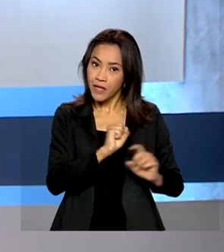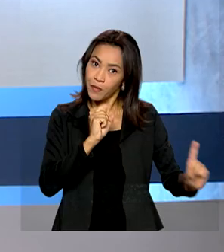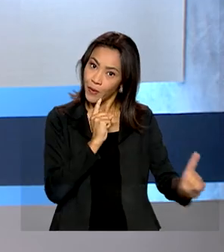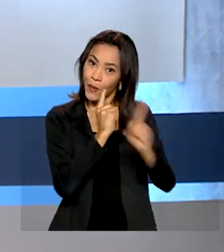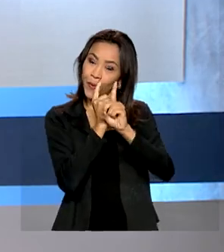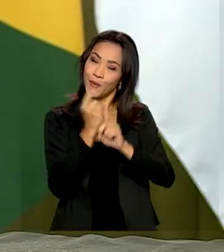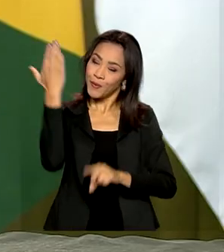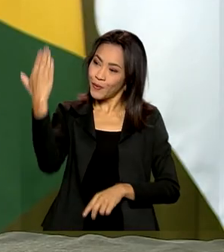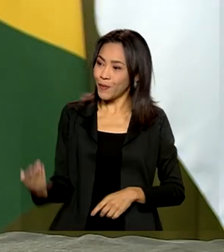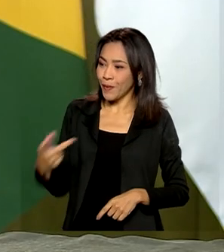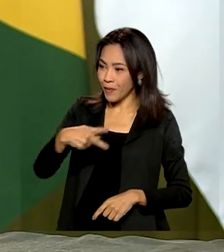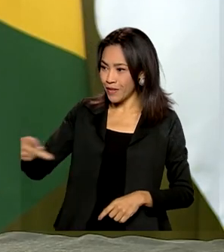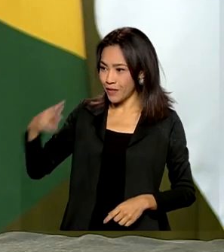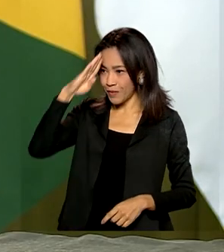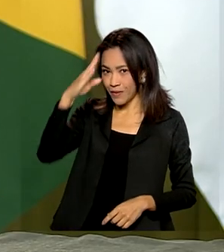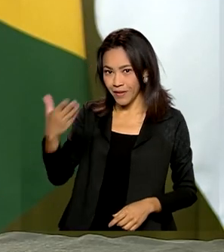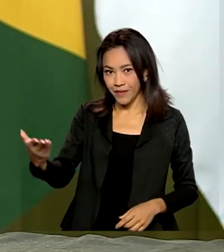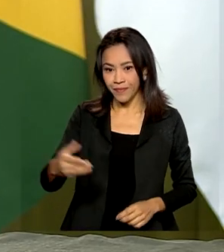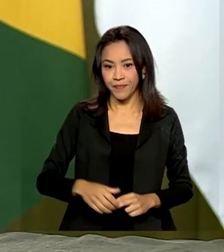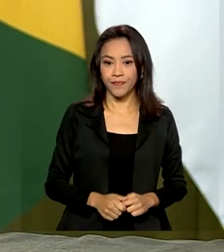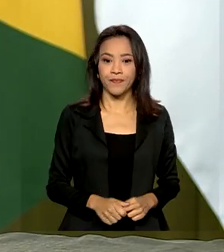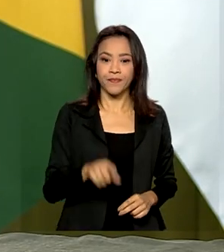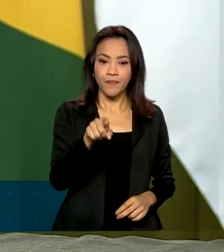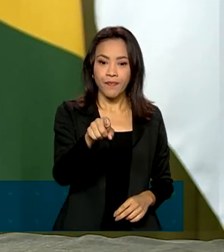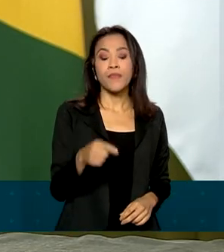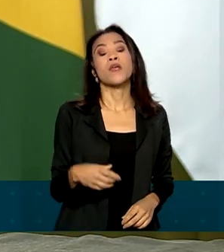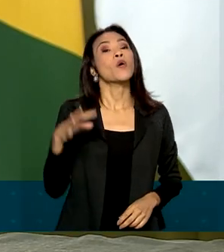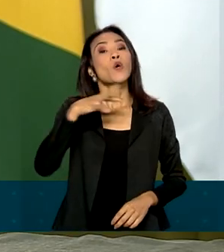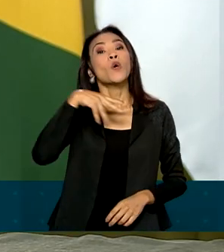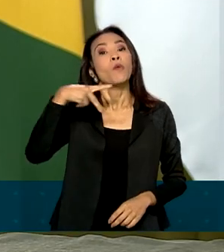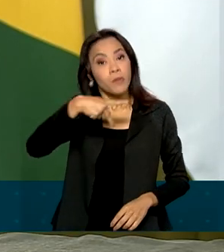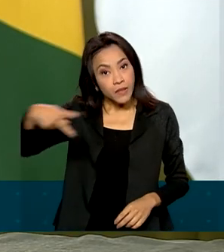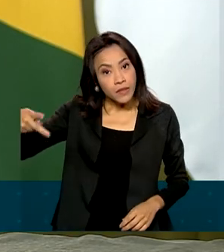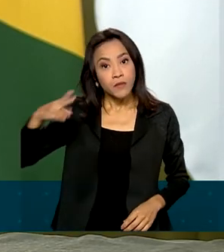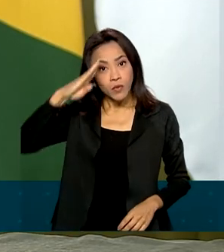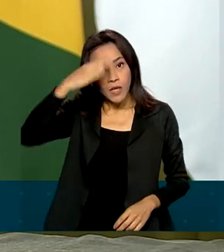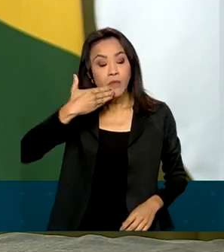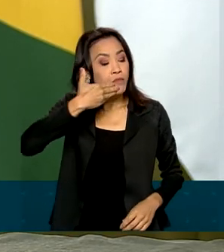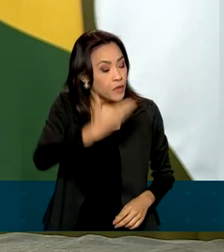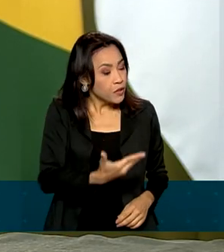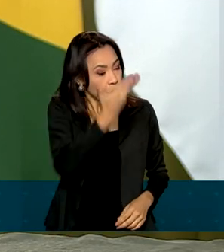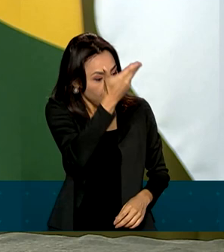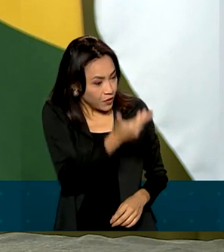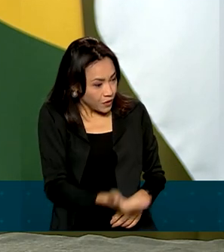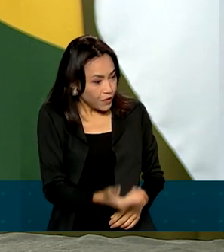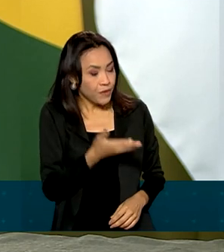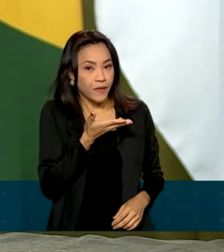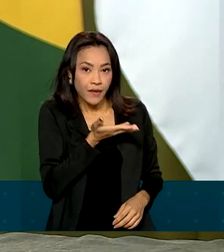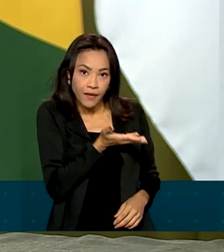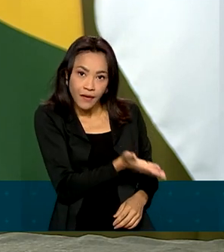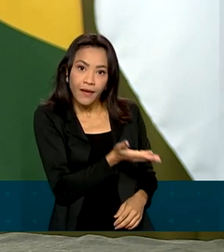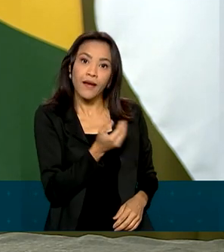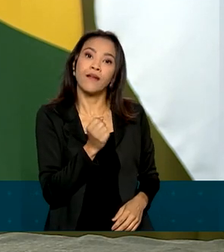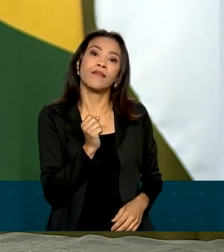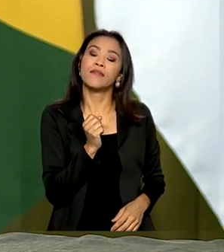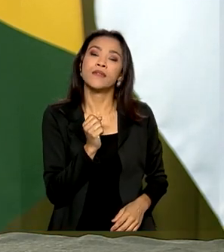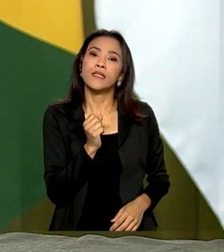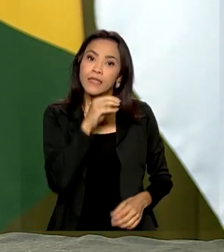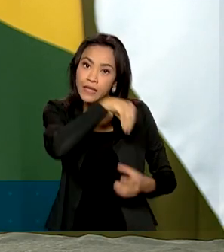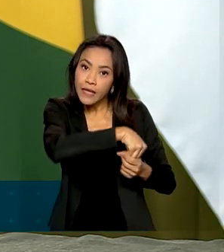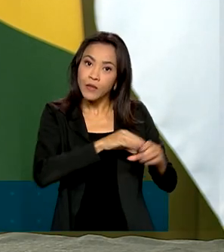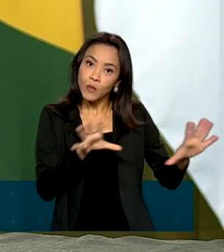Bolsonaro. O presidente Bolsonaro pediu à doutora Nigozzi que considere na OMC lançar uma iniciativa